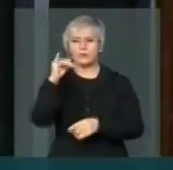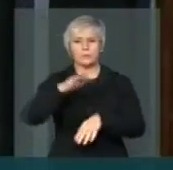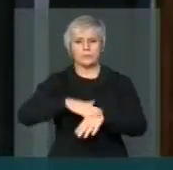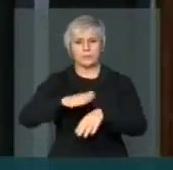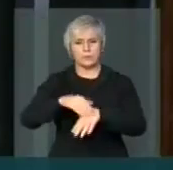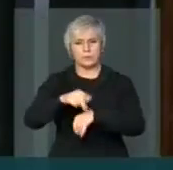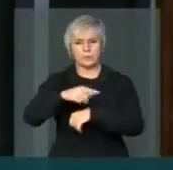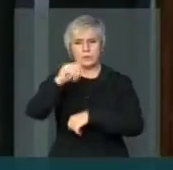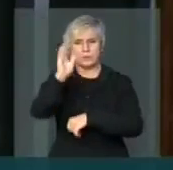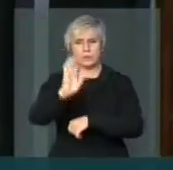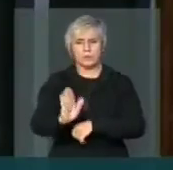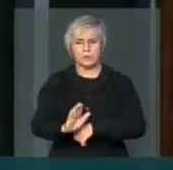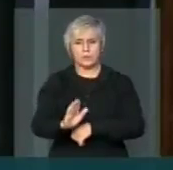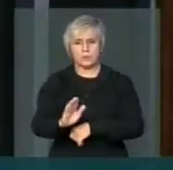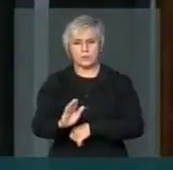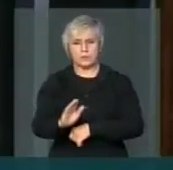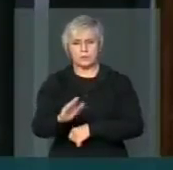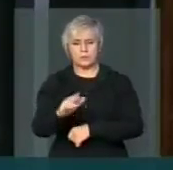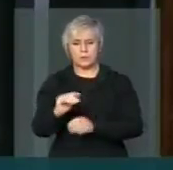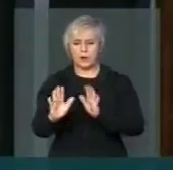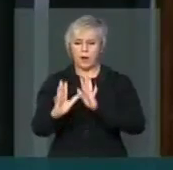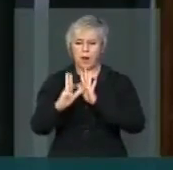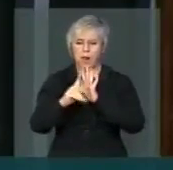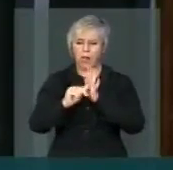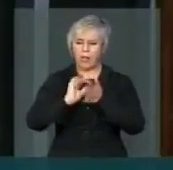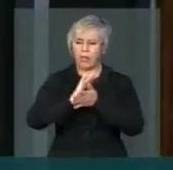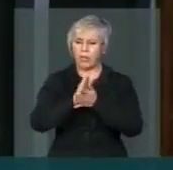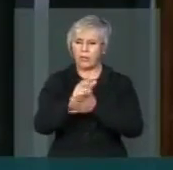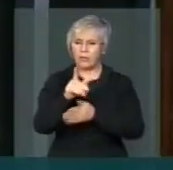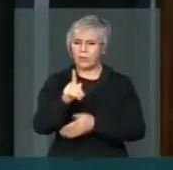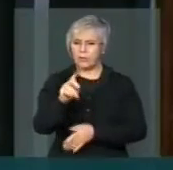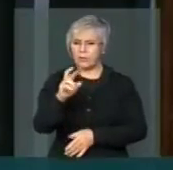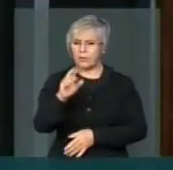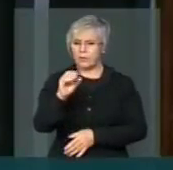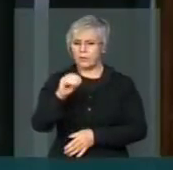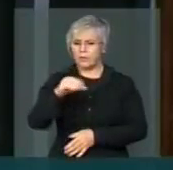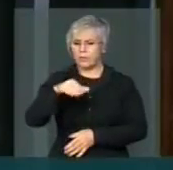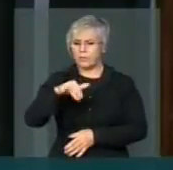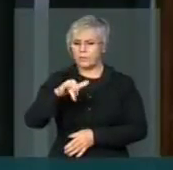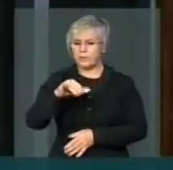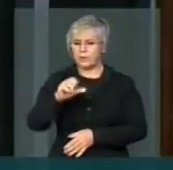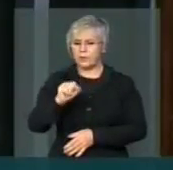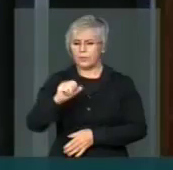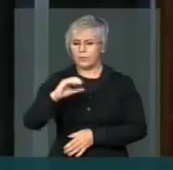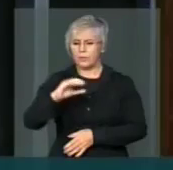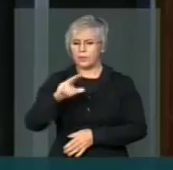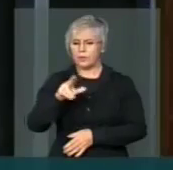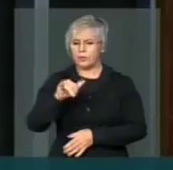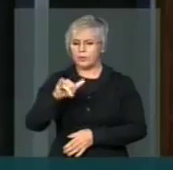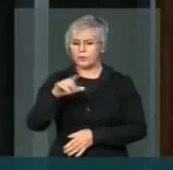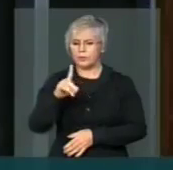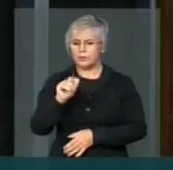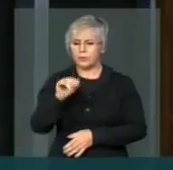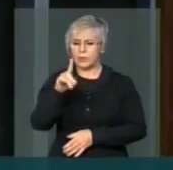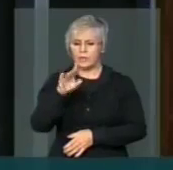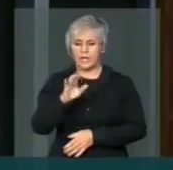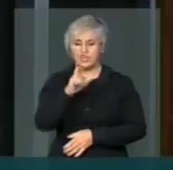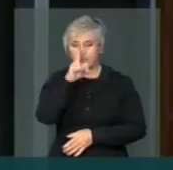a promiscuidade público-privada, que é galopante, é forte no